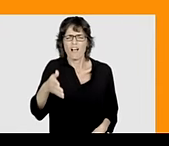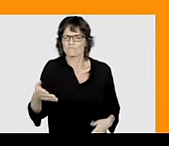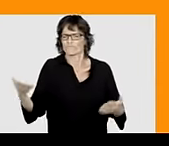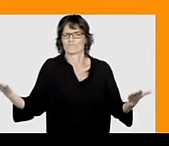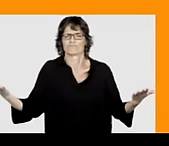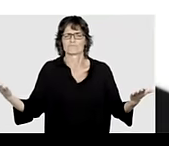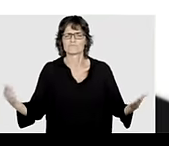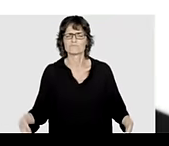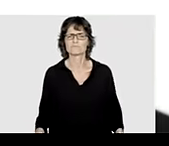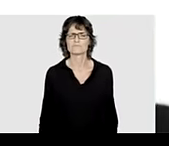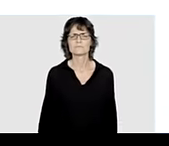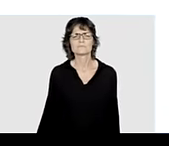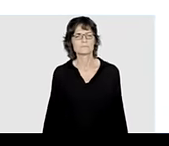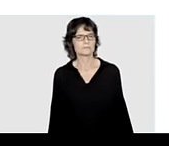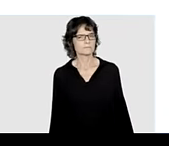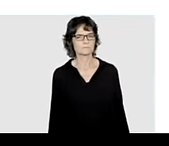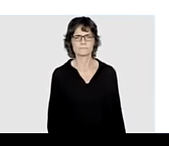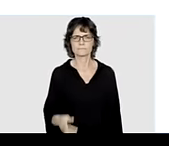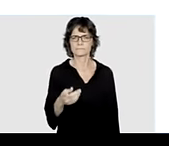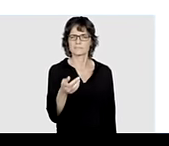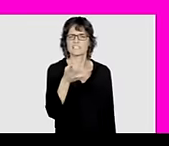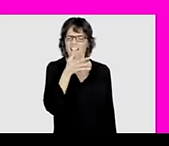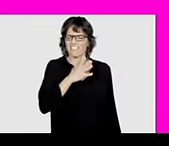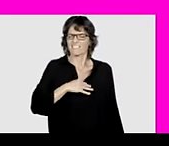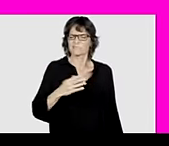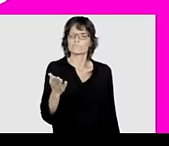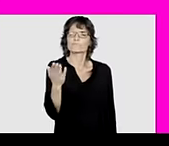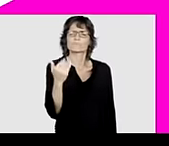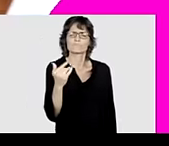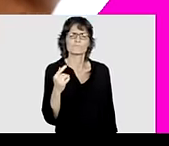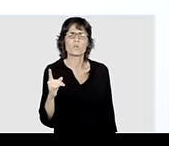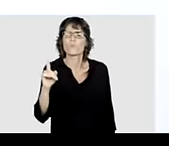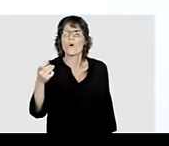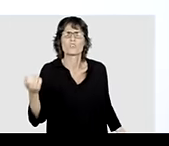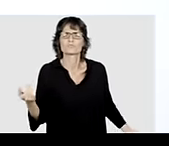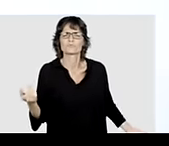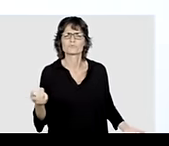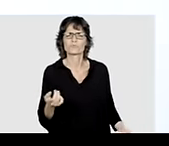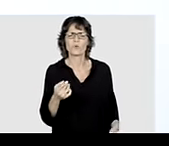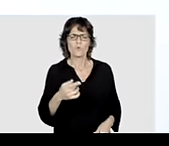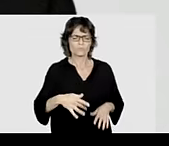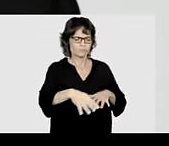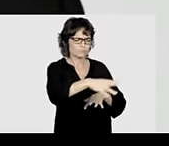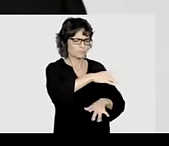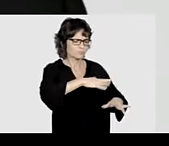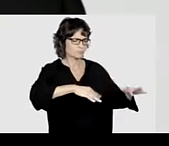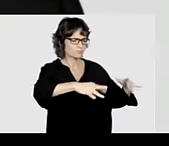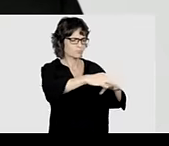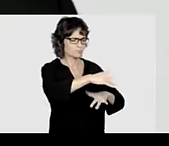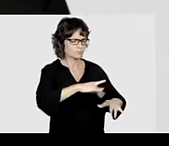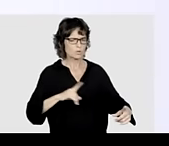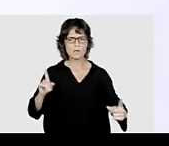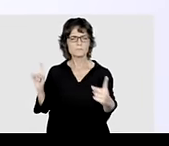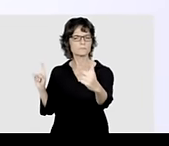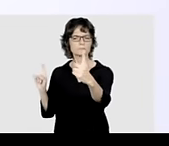tenha dado já? Diz-me lá em quê, como é passar ao